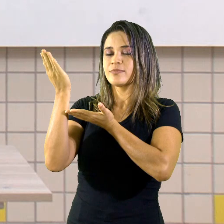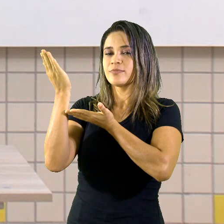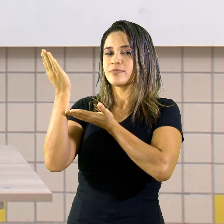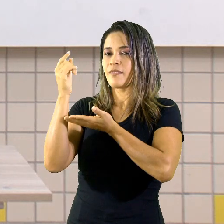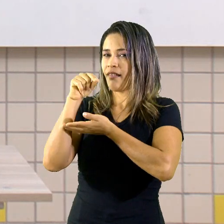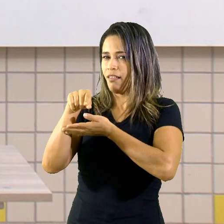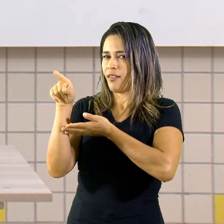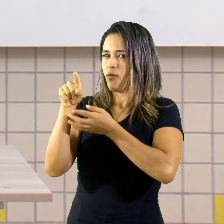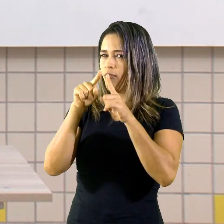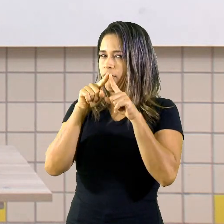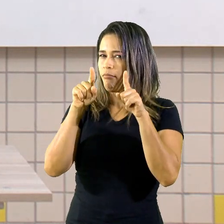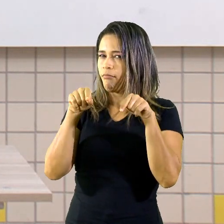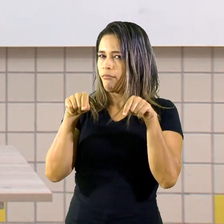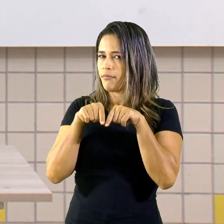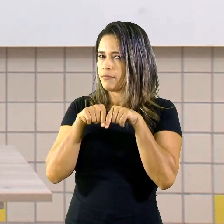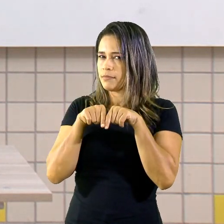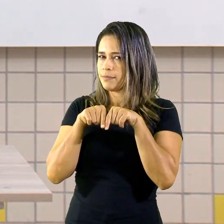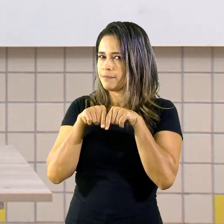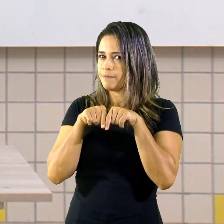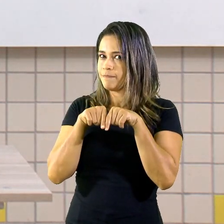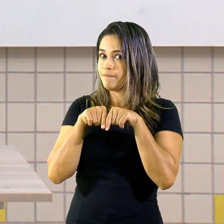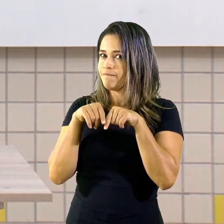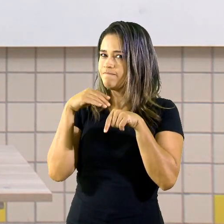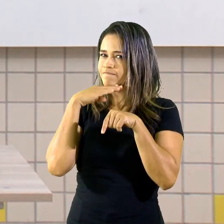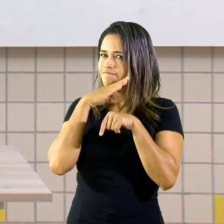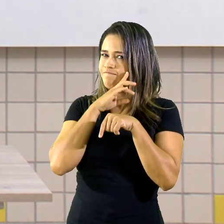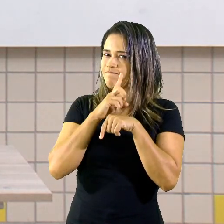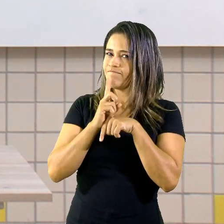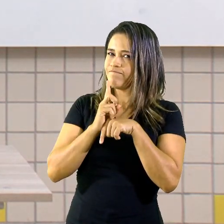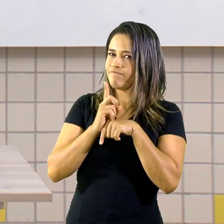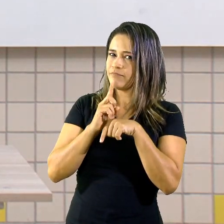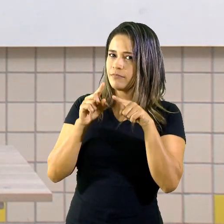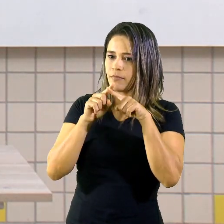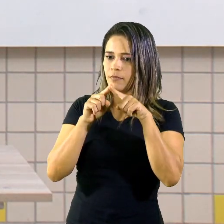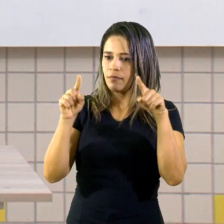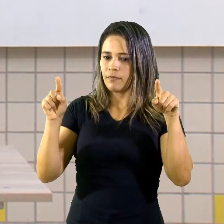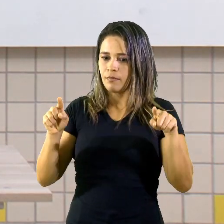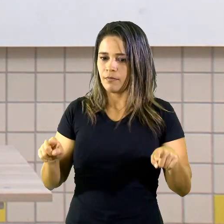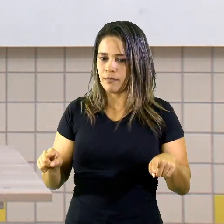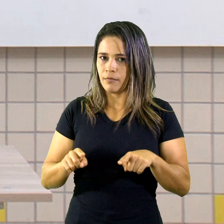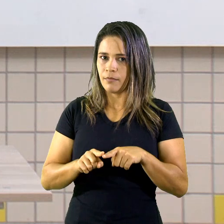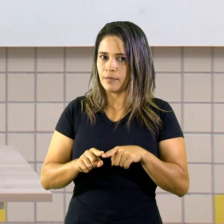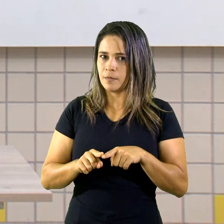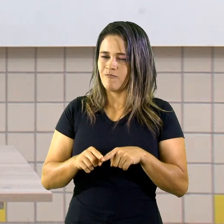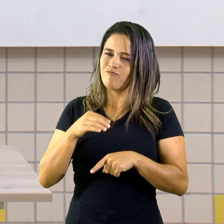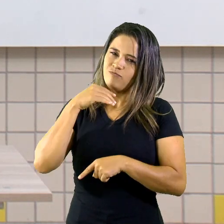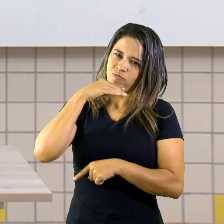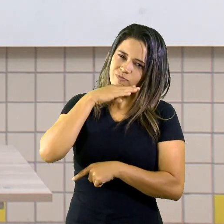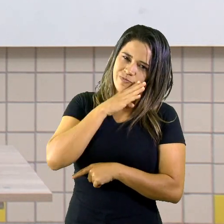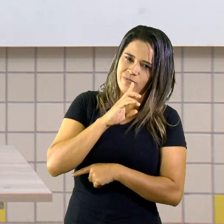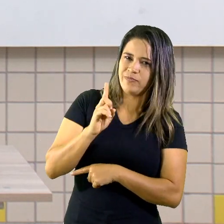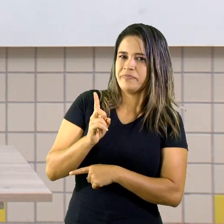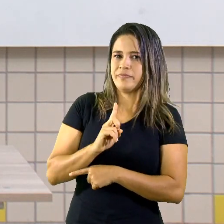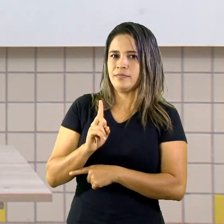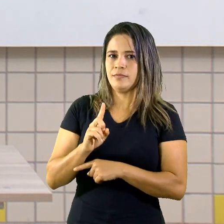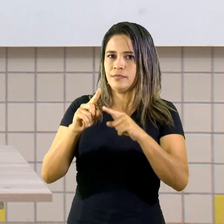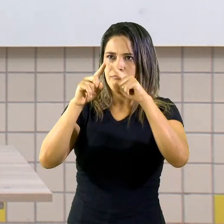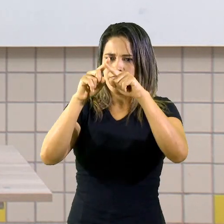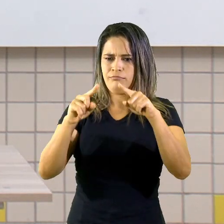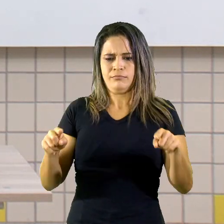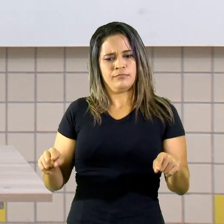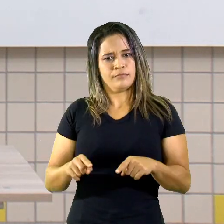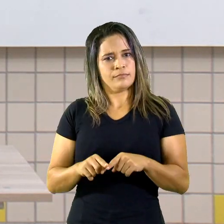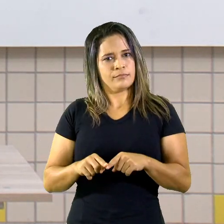um quadrado? Eu acho que não. Retângulo? Eu acho que não.